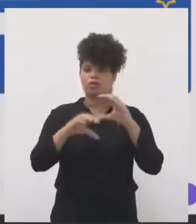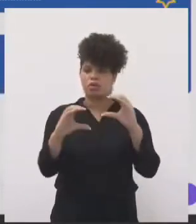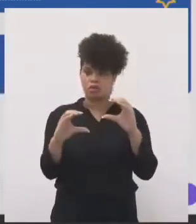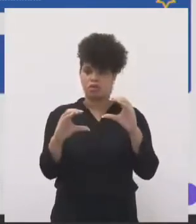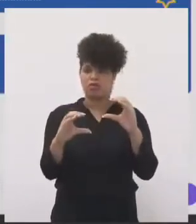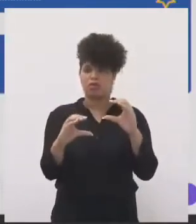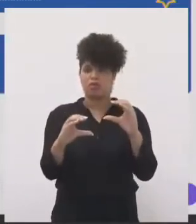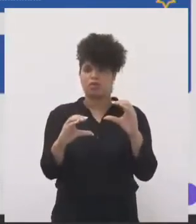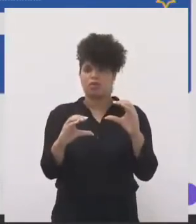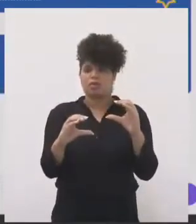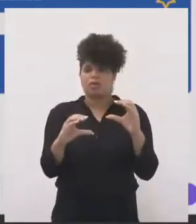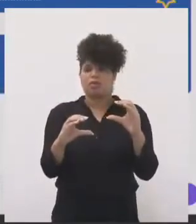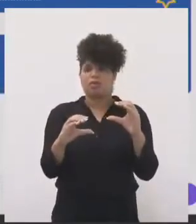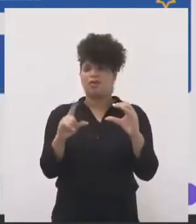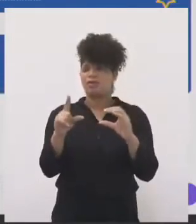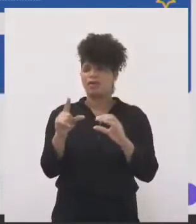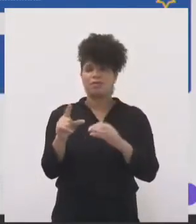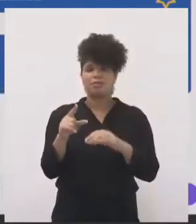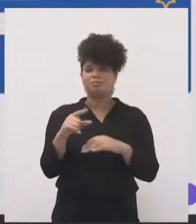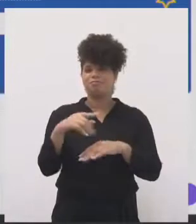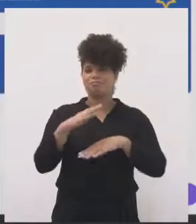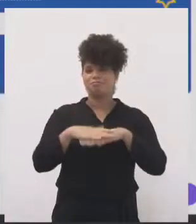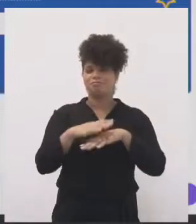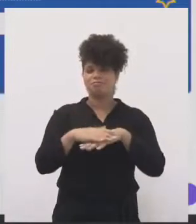pode personalizar.